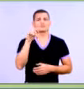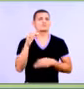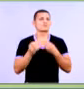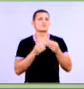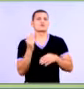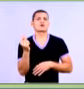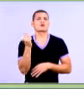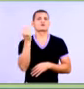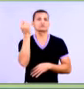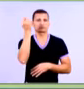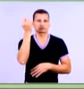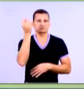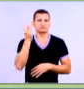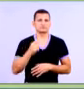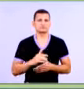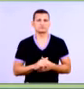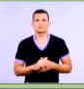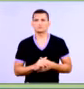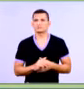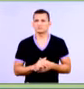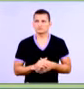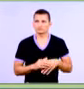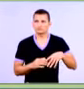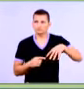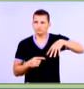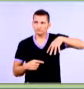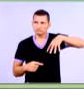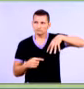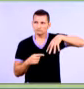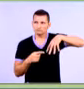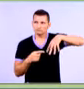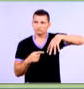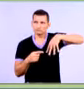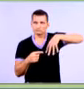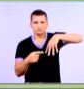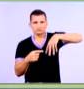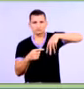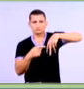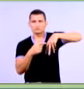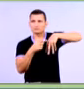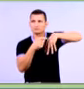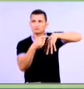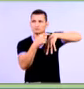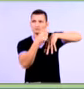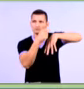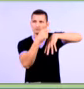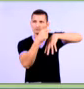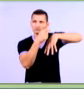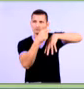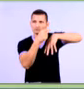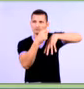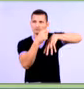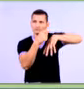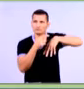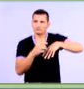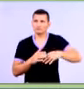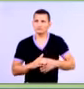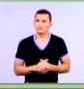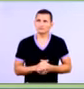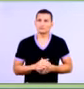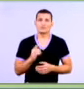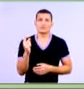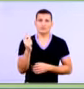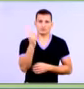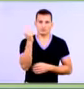pega o caminho mais longo, 1, 2, 3. Aqui também, ó, 1, 2, 3. Então, quer dizer, a